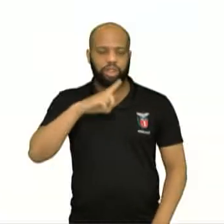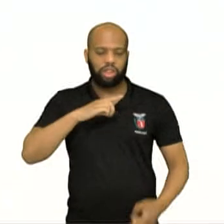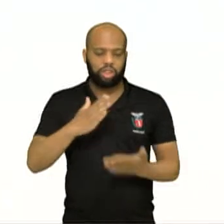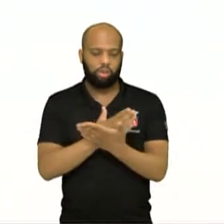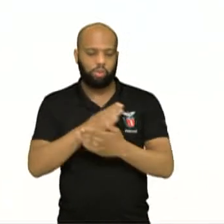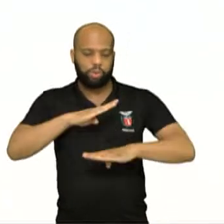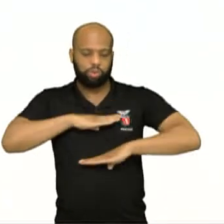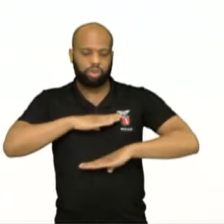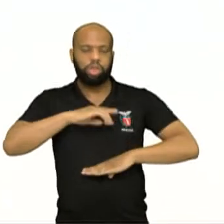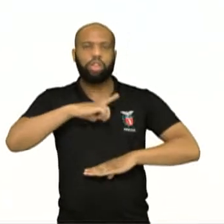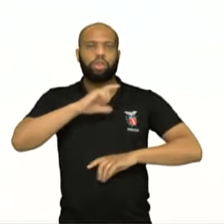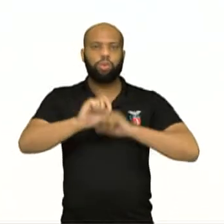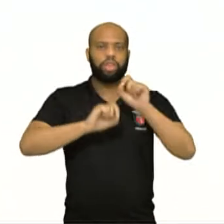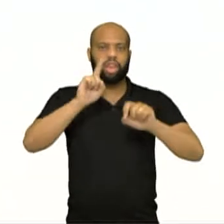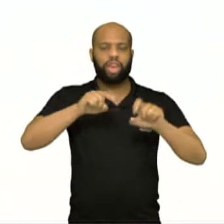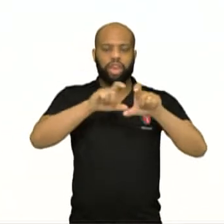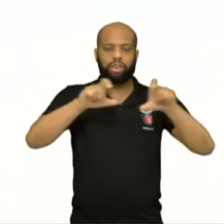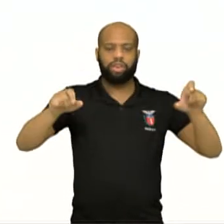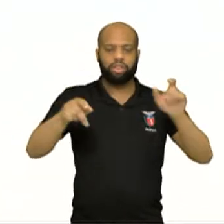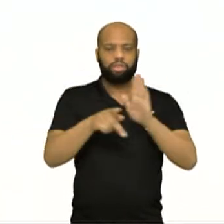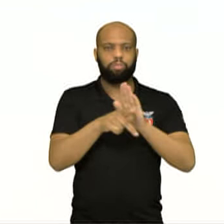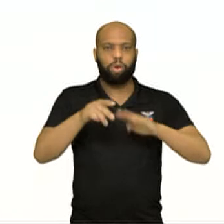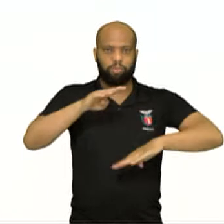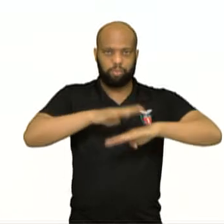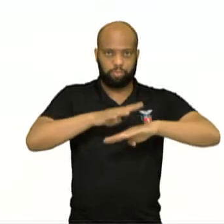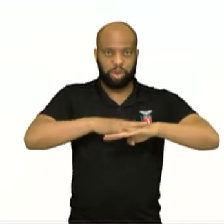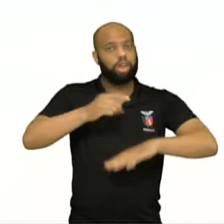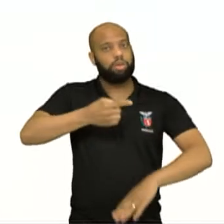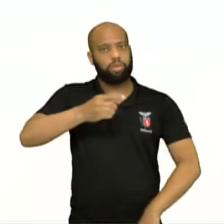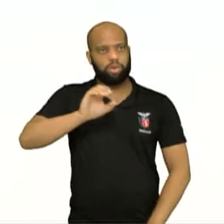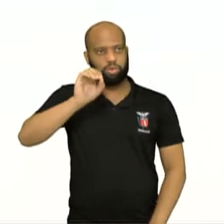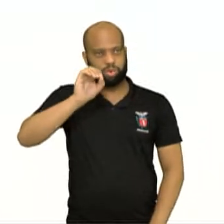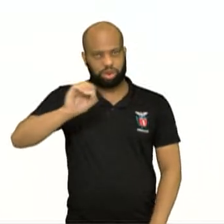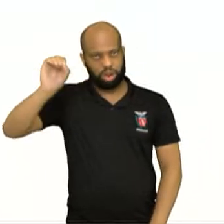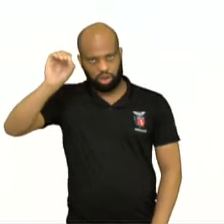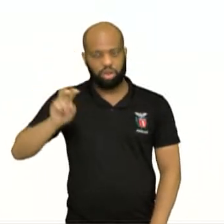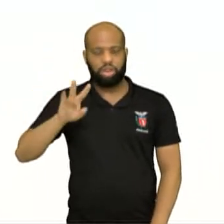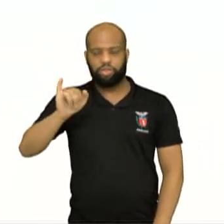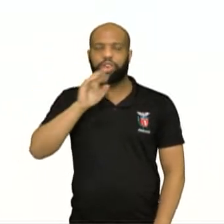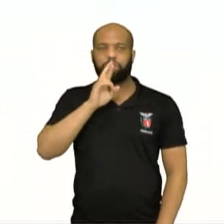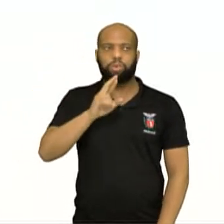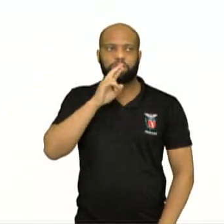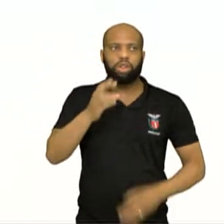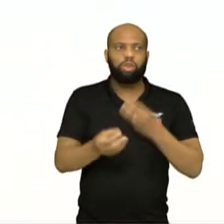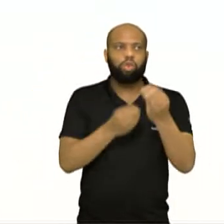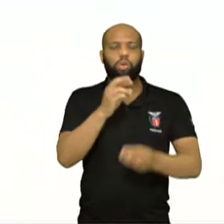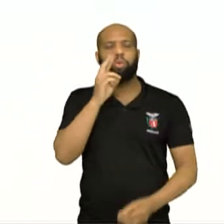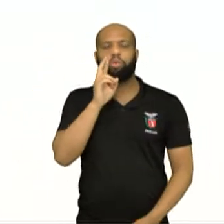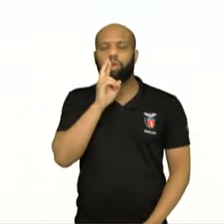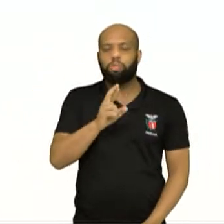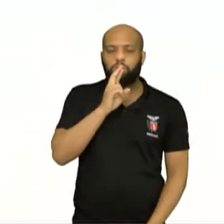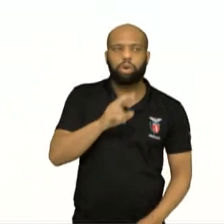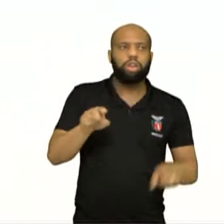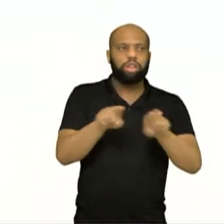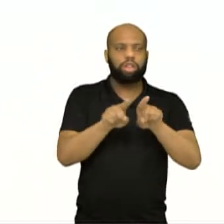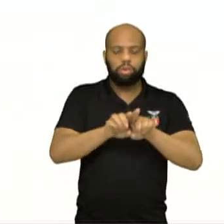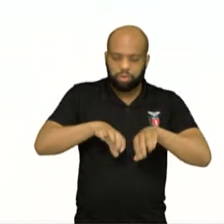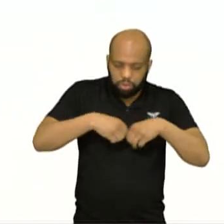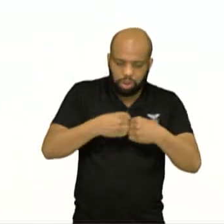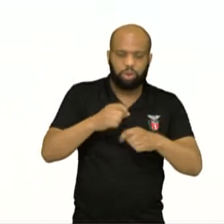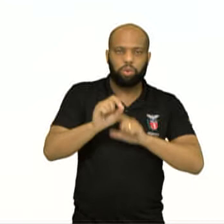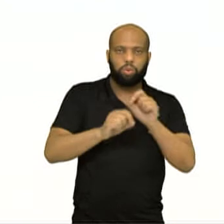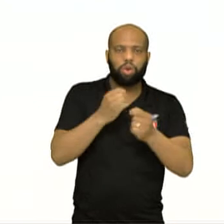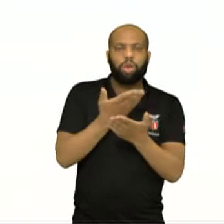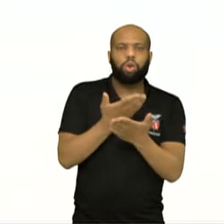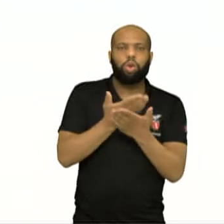recaem em equações do primeiro grau, né? Então nós vamos resolver como é que se resolve, reforçar a resolução